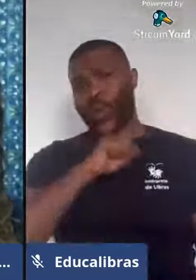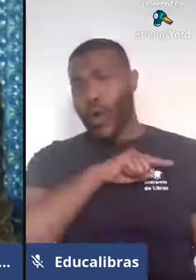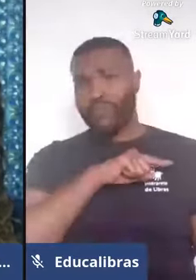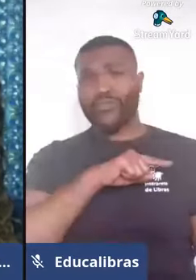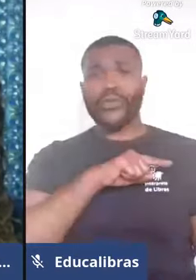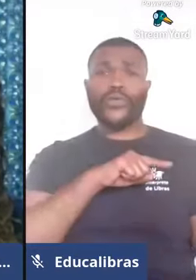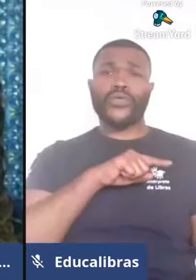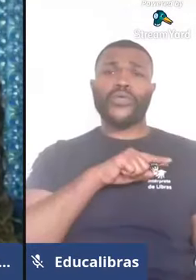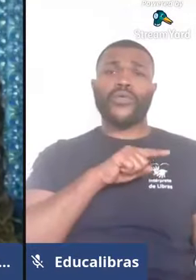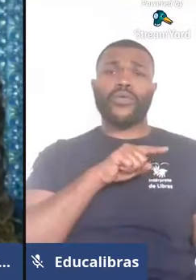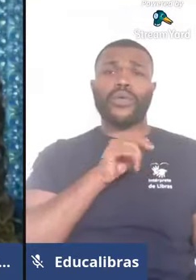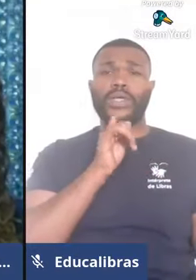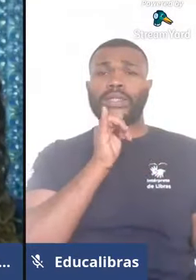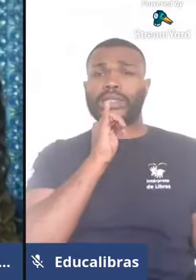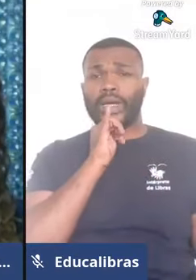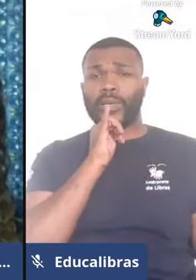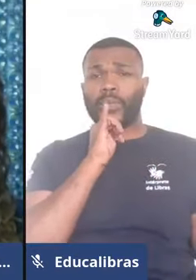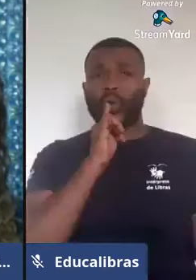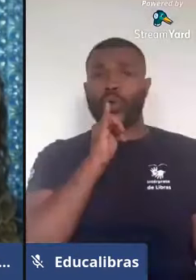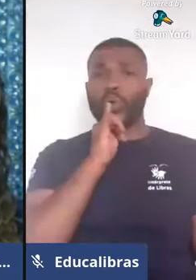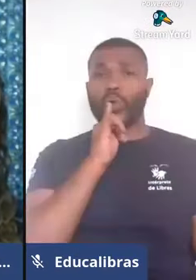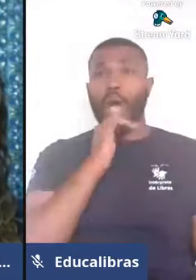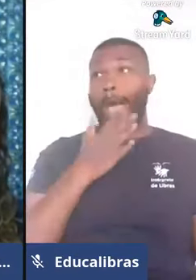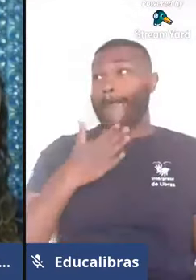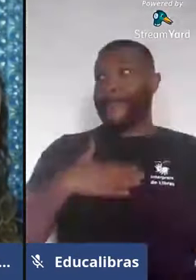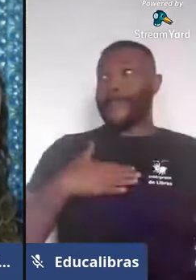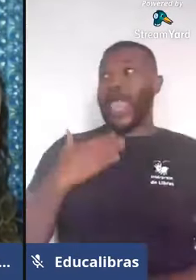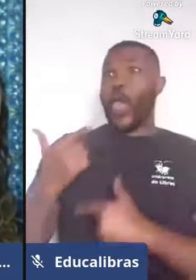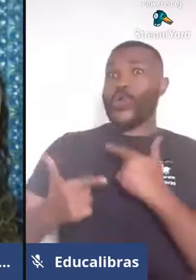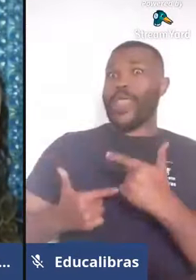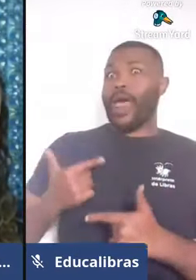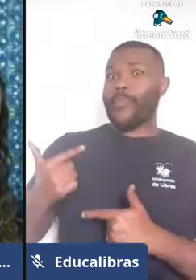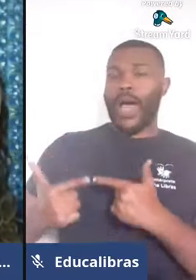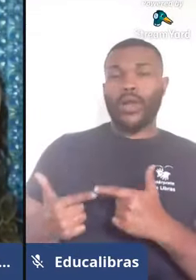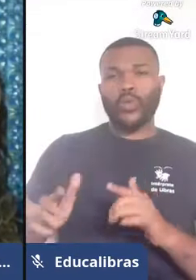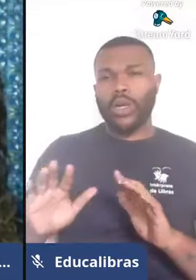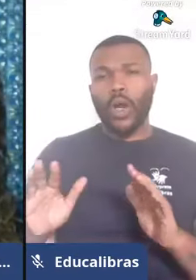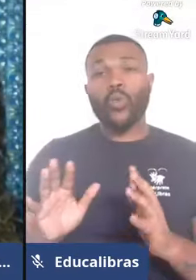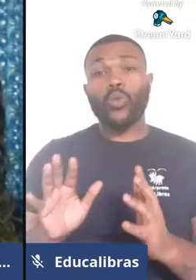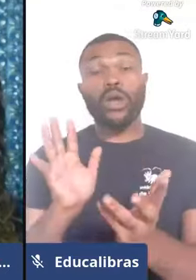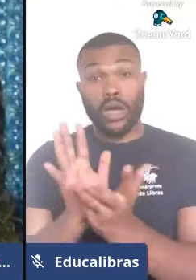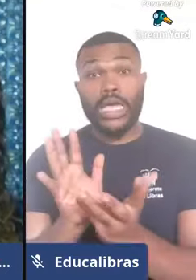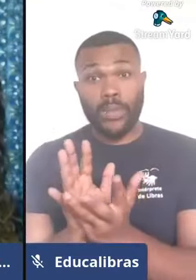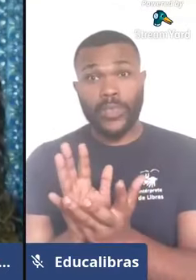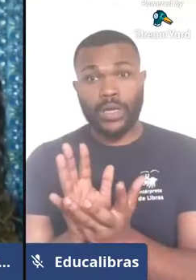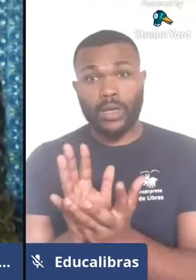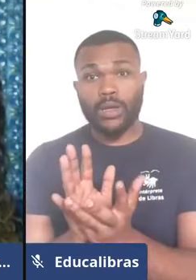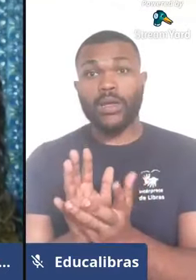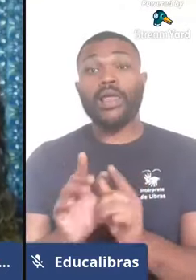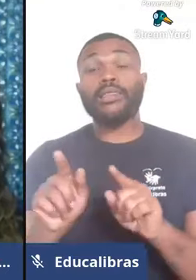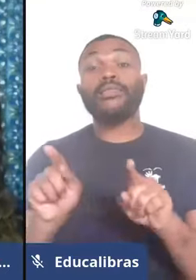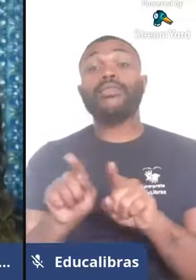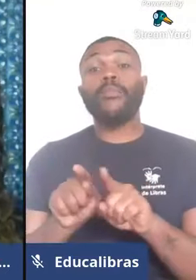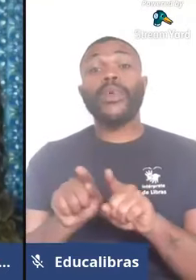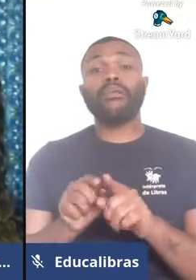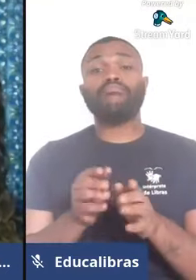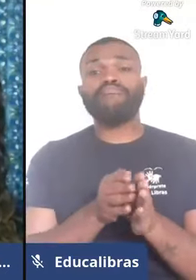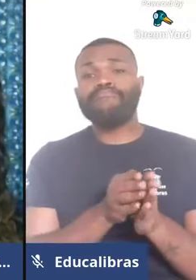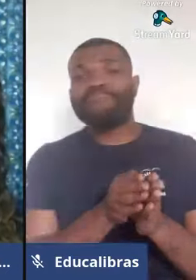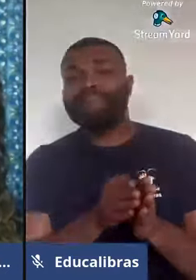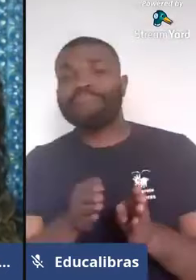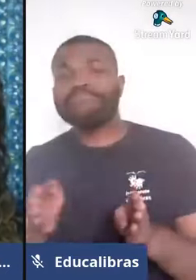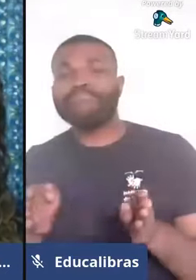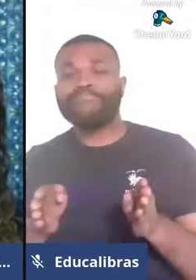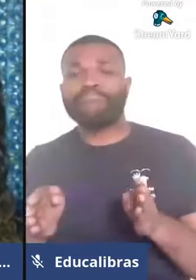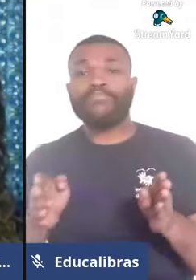isso, acredito o meu trabalho, é o trabalho da equipe, mas também ao momento histórico. Nós demos